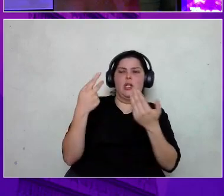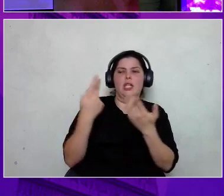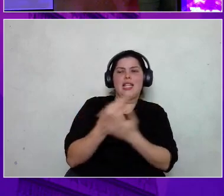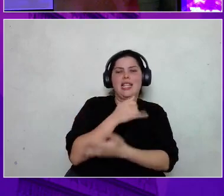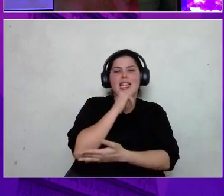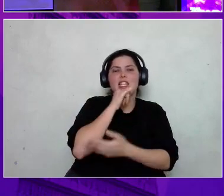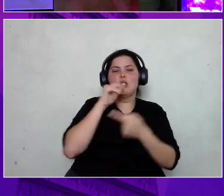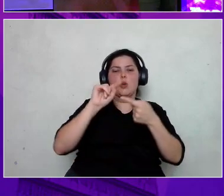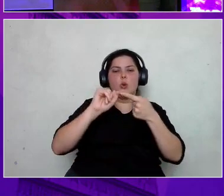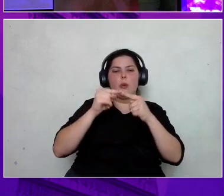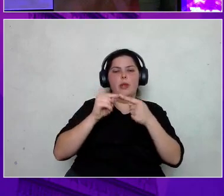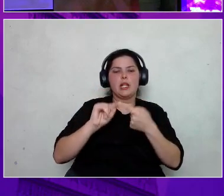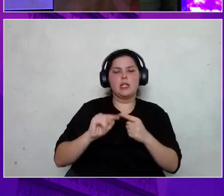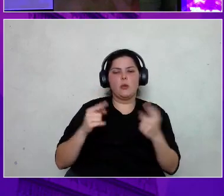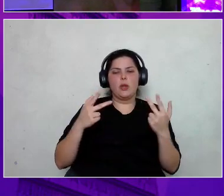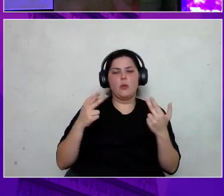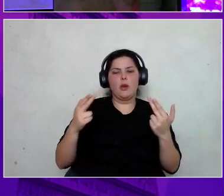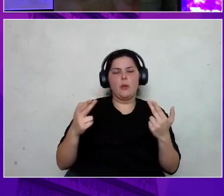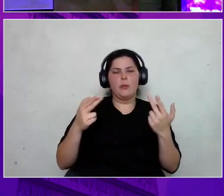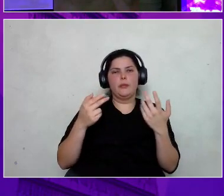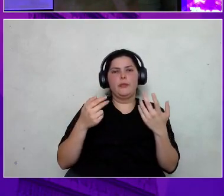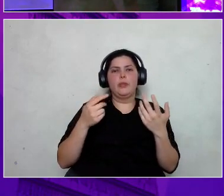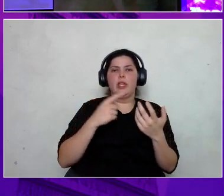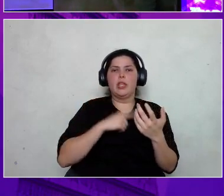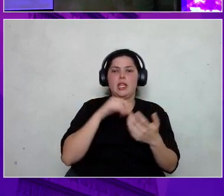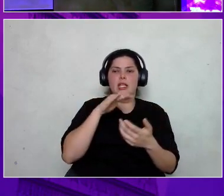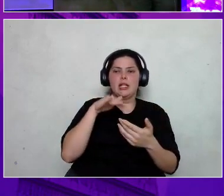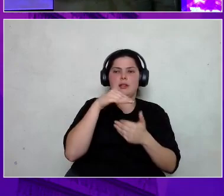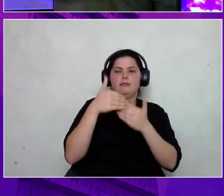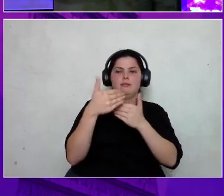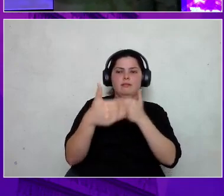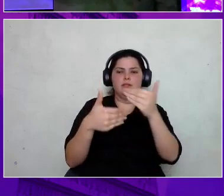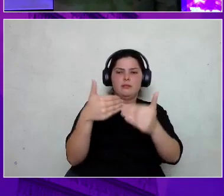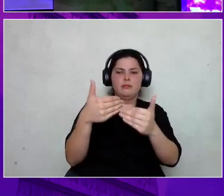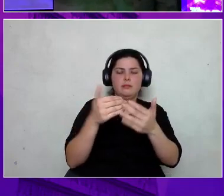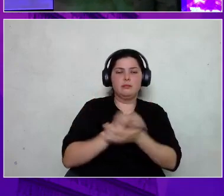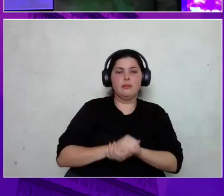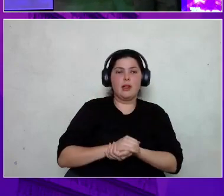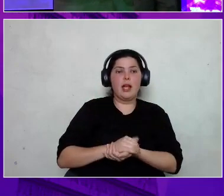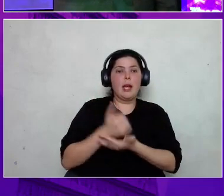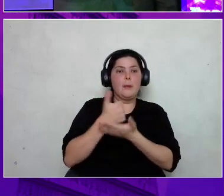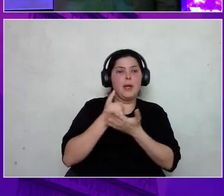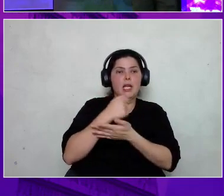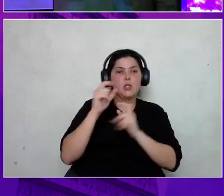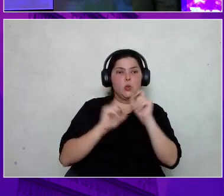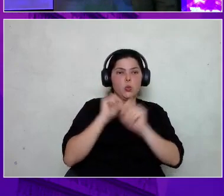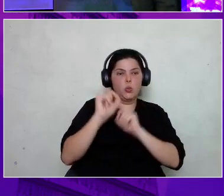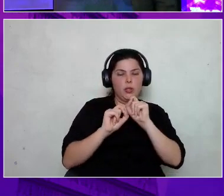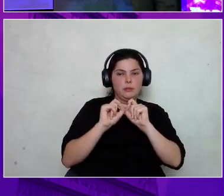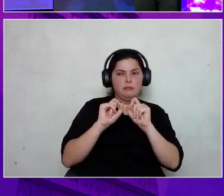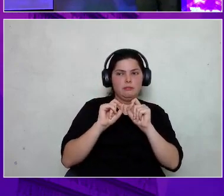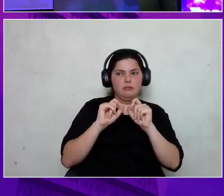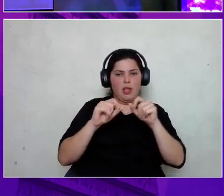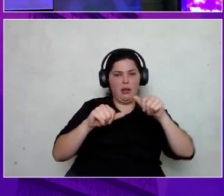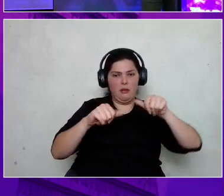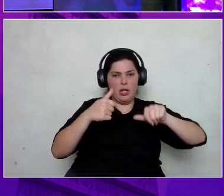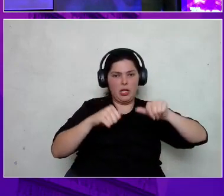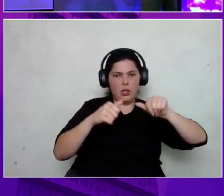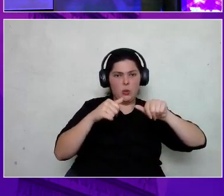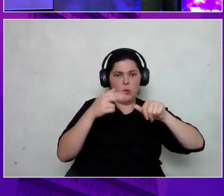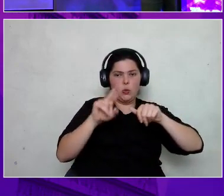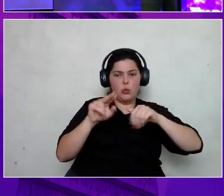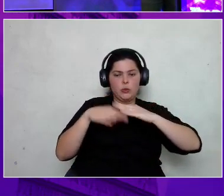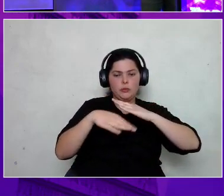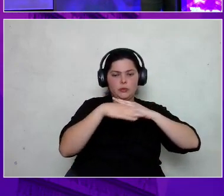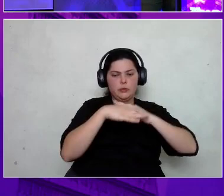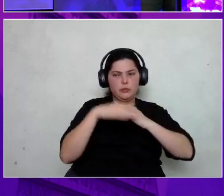Então a gente vai ter um pouquinho dessa pegada mais para frente. Mas o base de tudo, olhando para o uso equitativo, é imaginar que todo